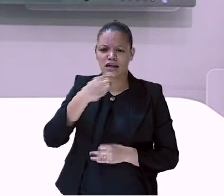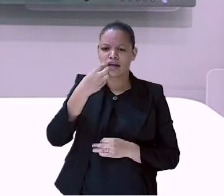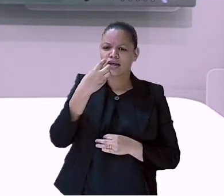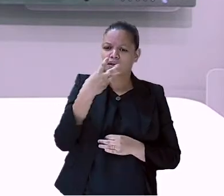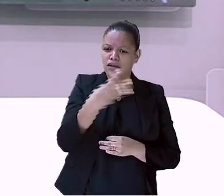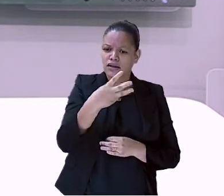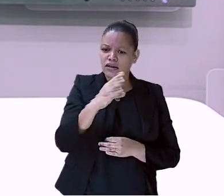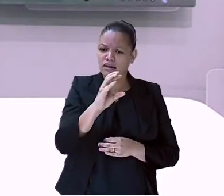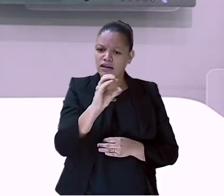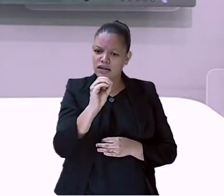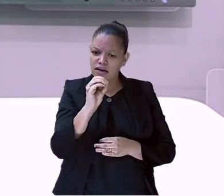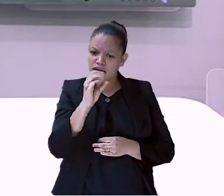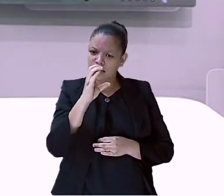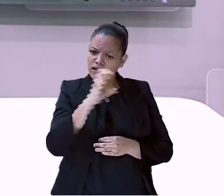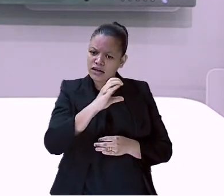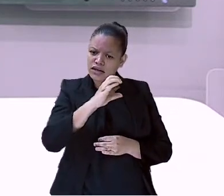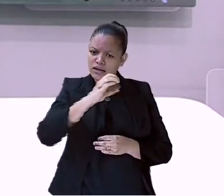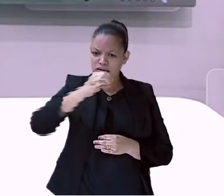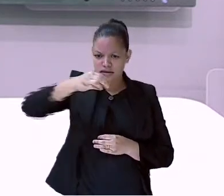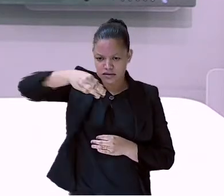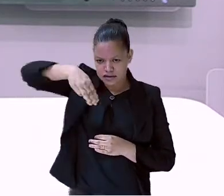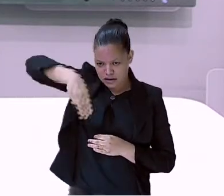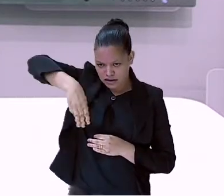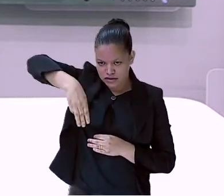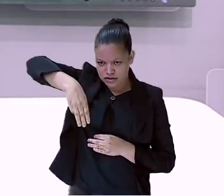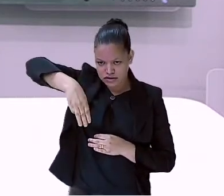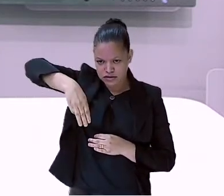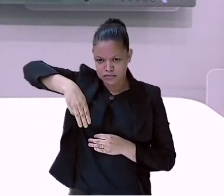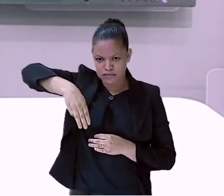milímetros, não é isso? Então, cada 10 milímetros eu